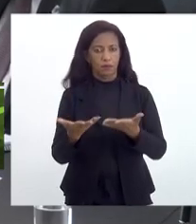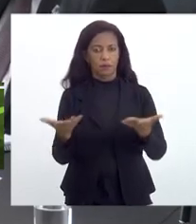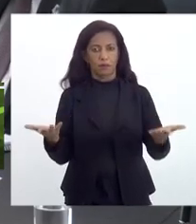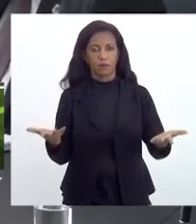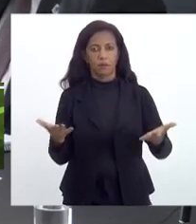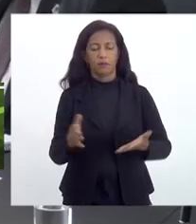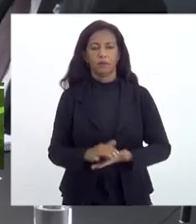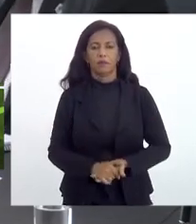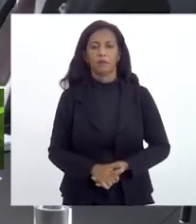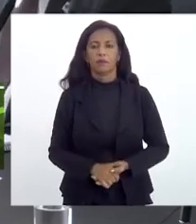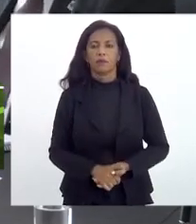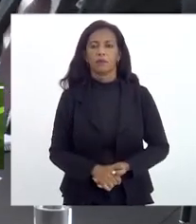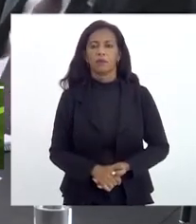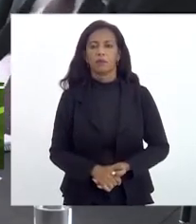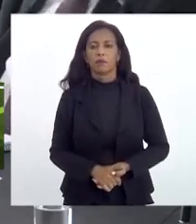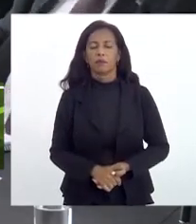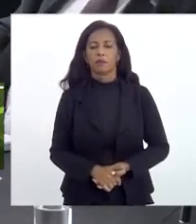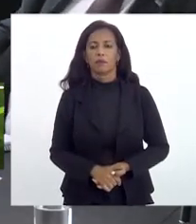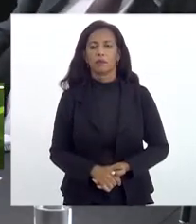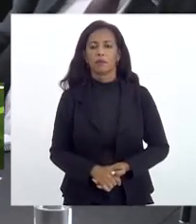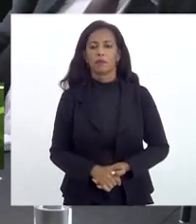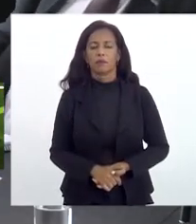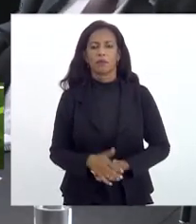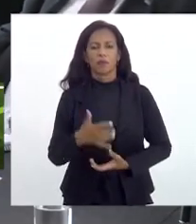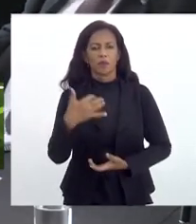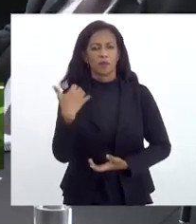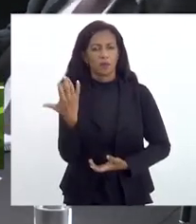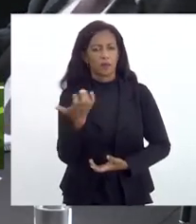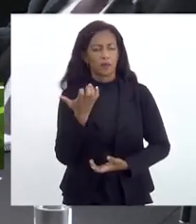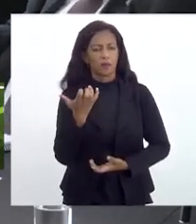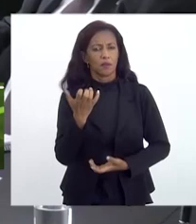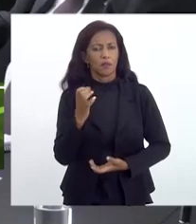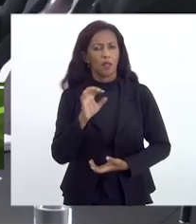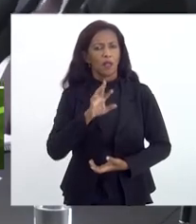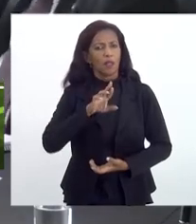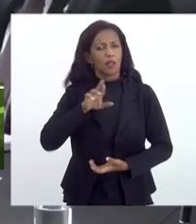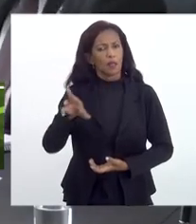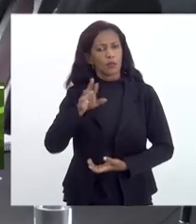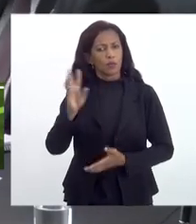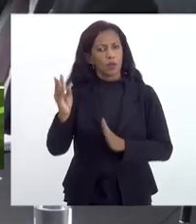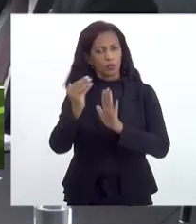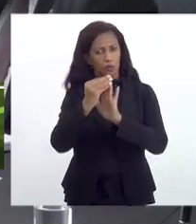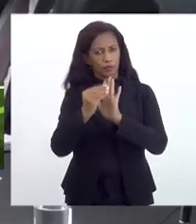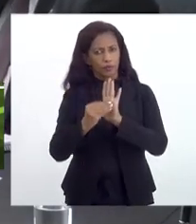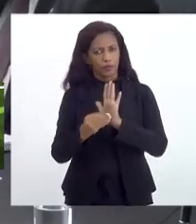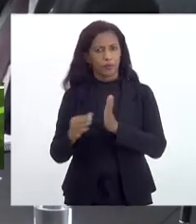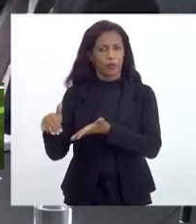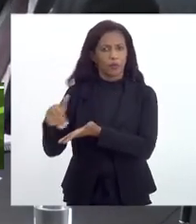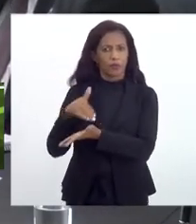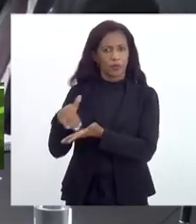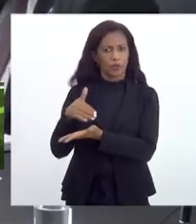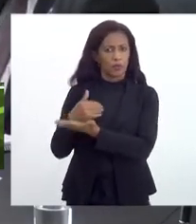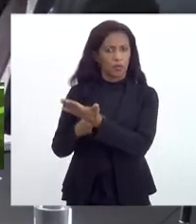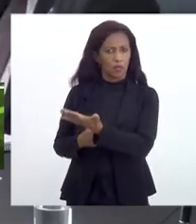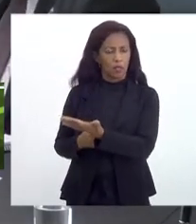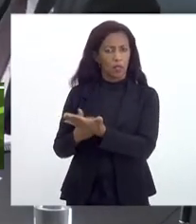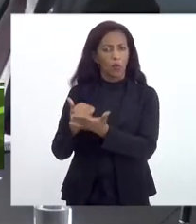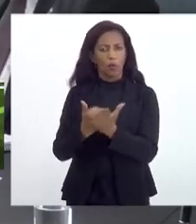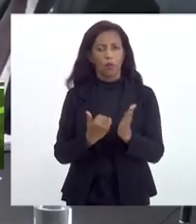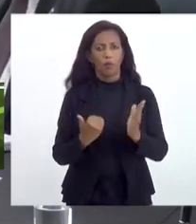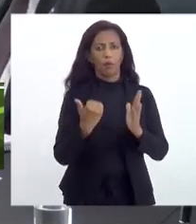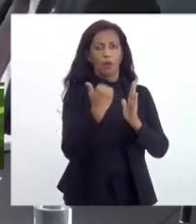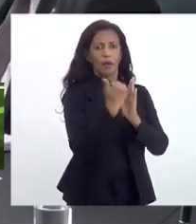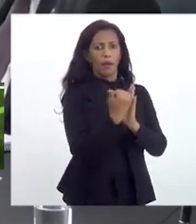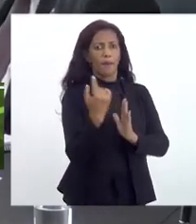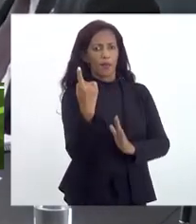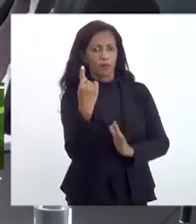Eu queria não só ratificar aí o que já foi colocado pelo secretário Zamit, como acrescentar